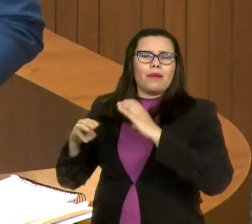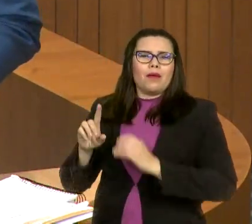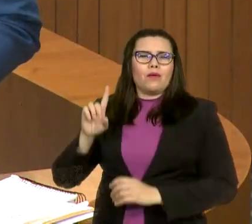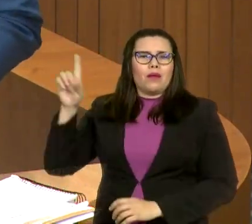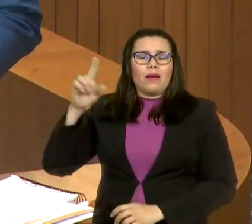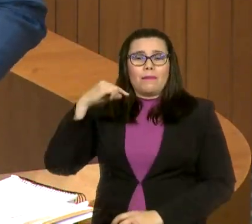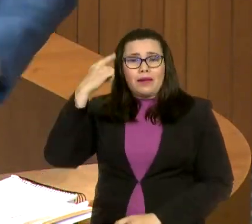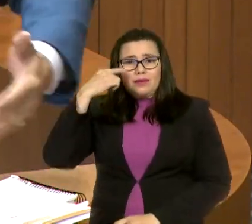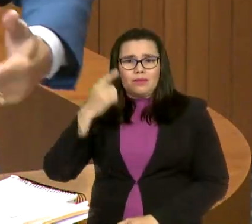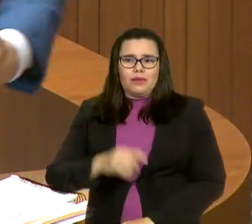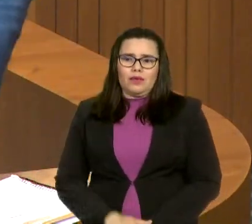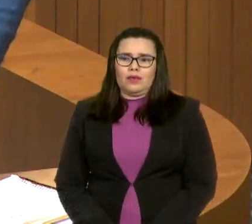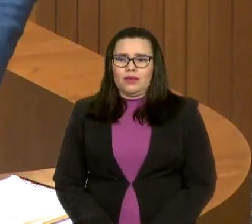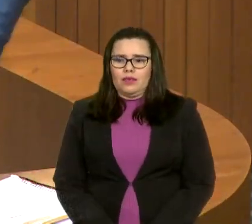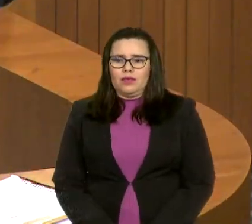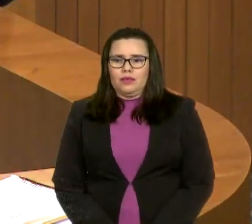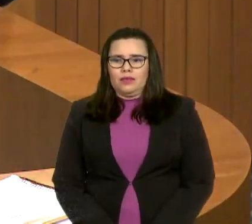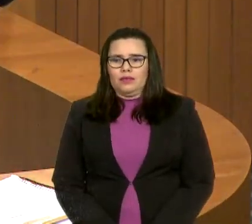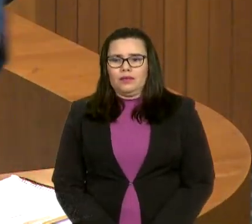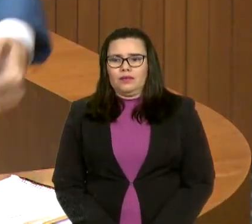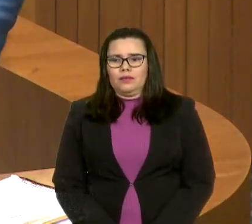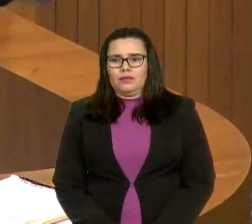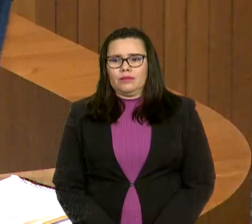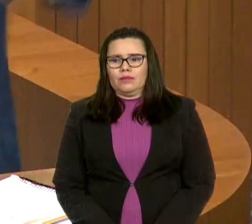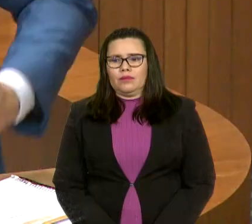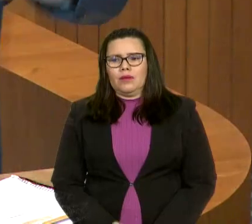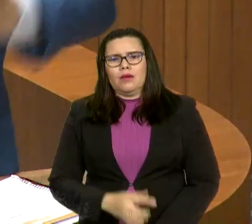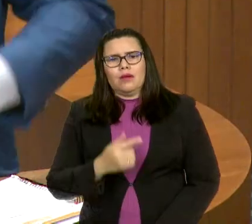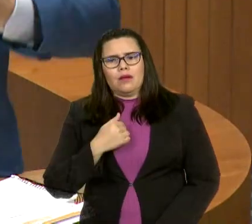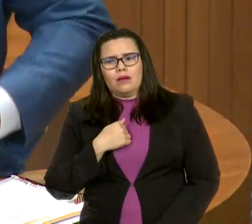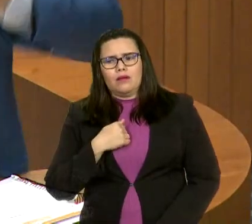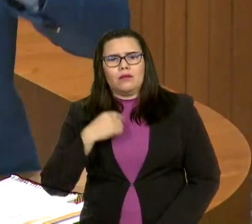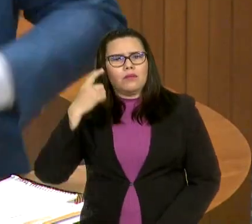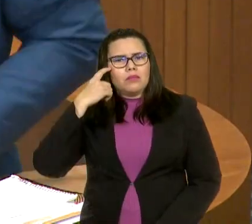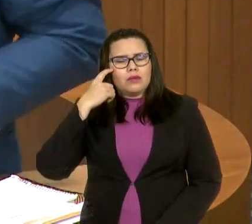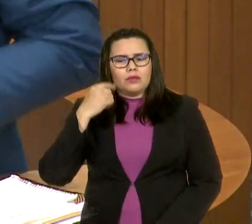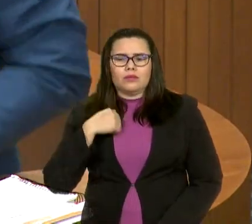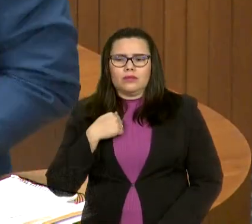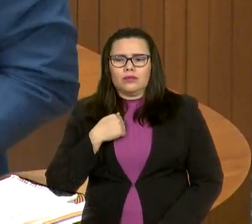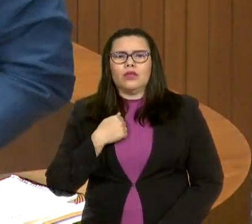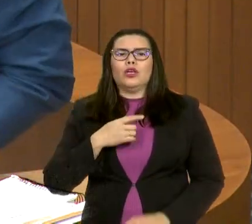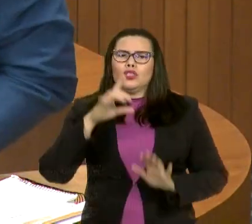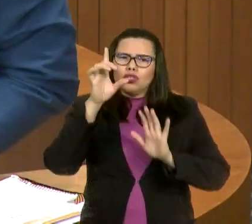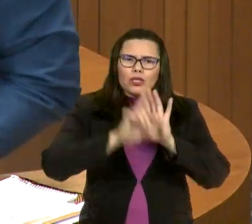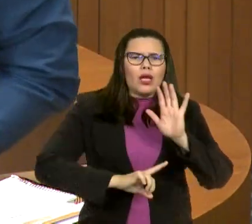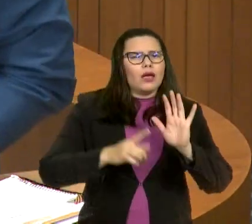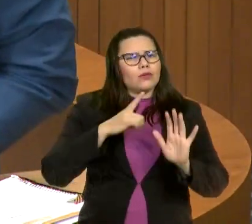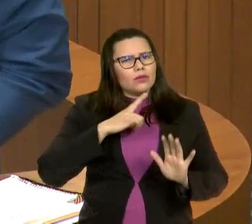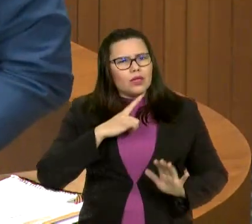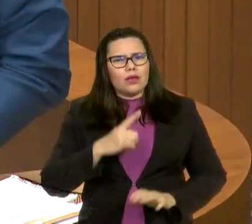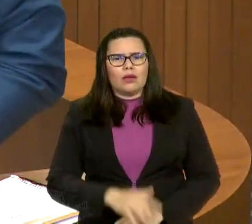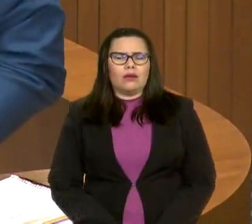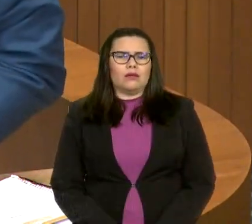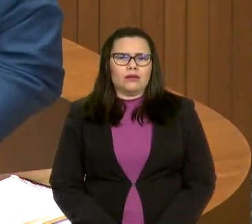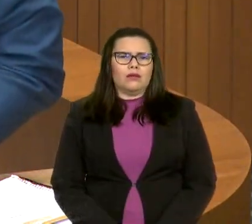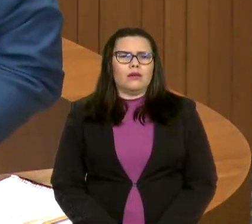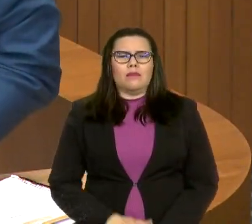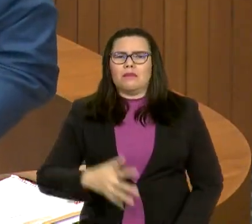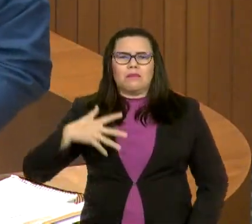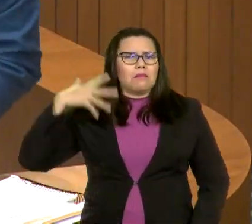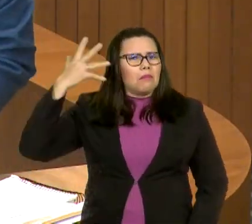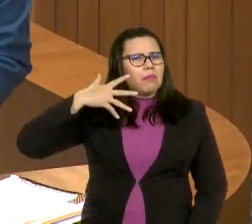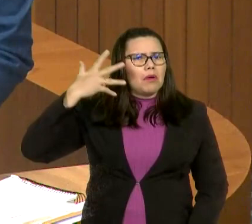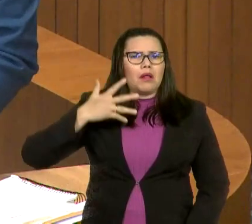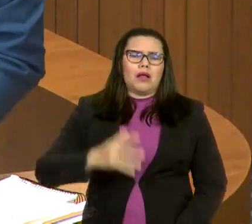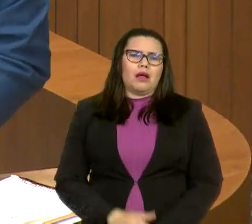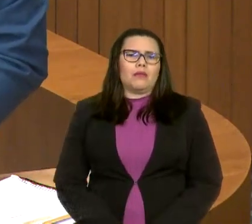quiser. A mim não soa uma coisa razoável, mas ele tem o direito de subir essa tribuna para falar o que ele quiser, para defender o